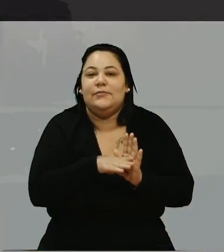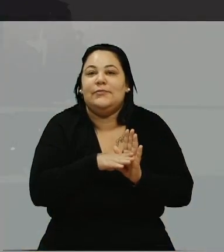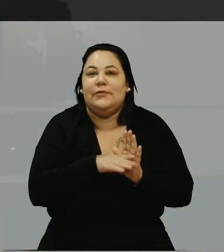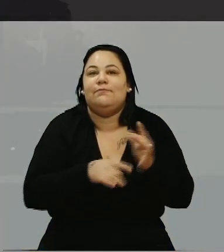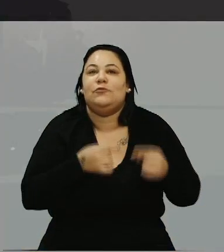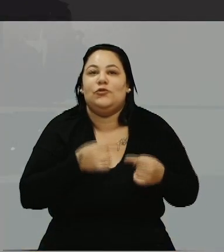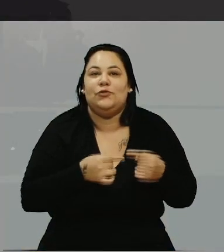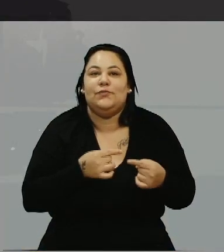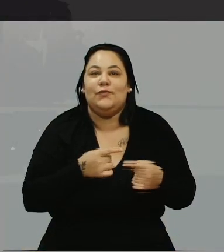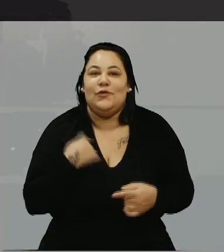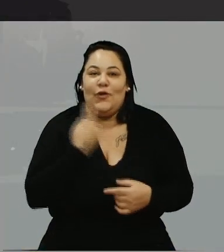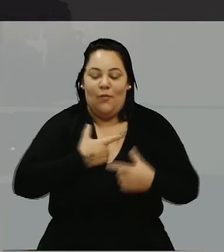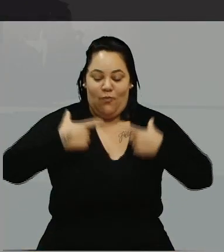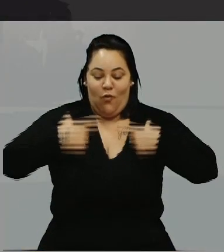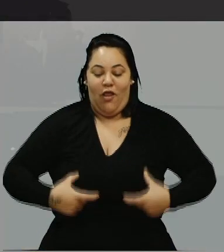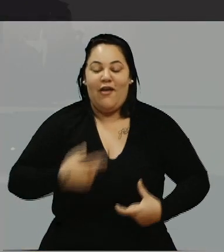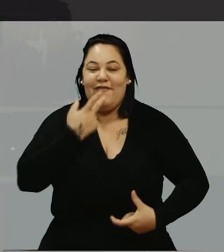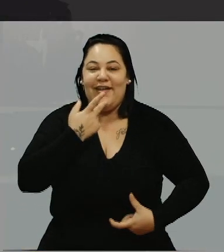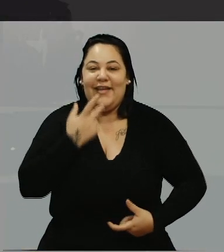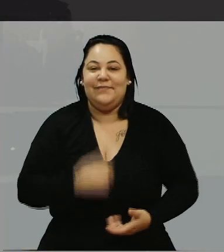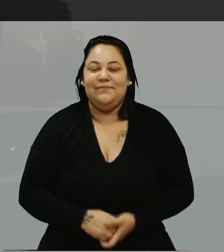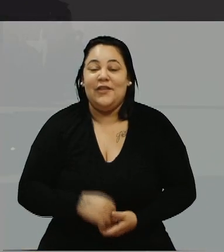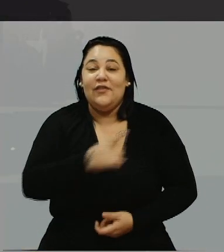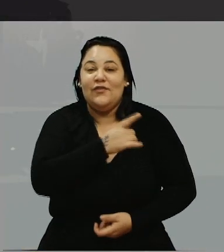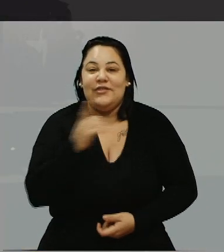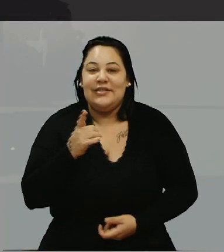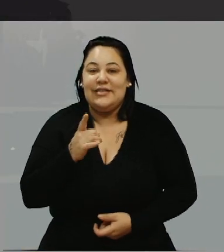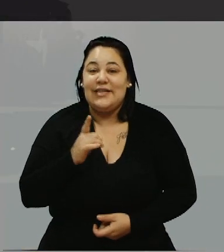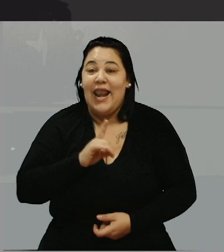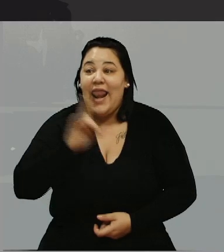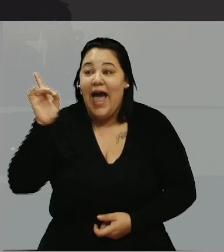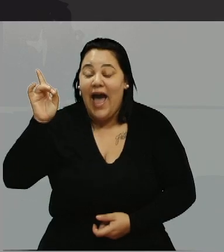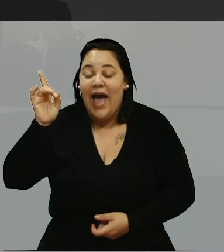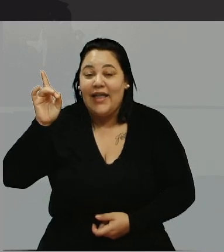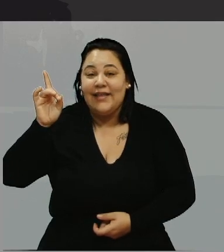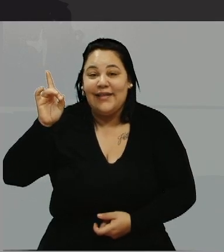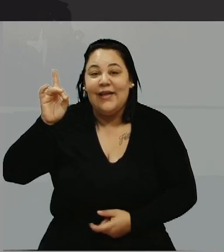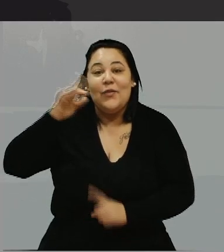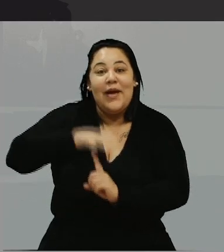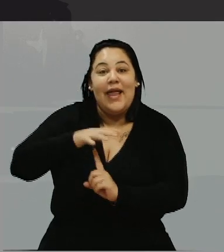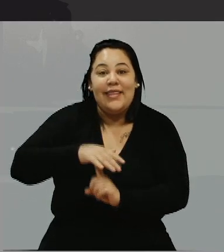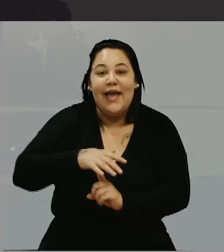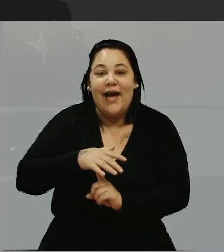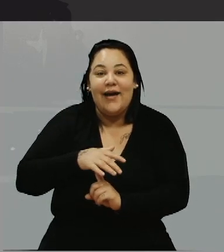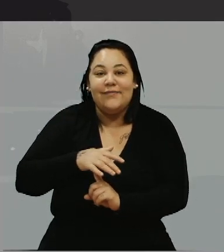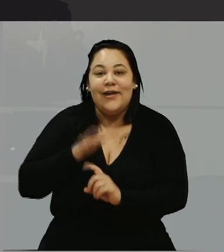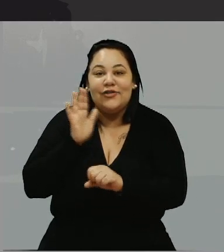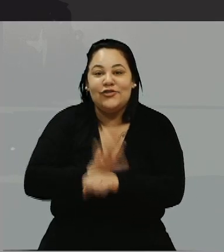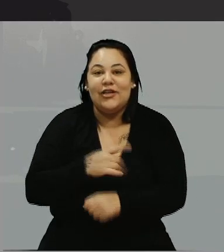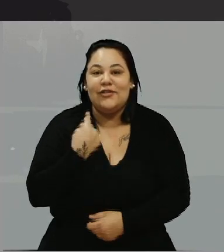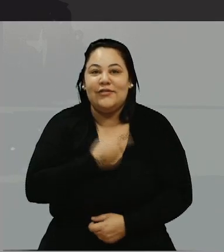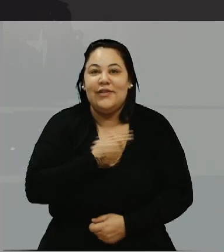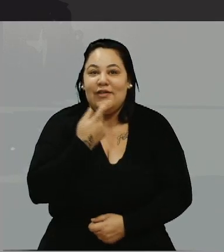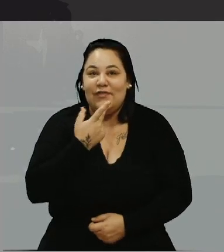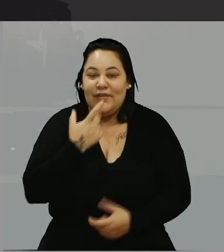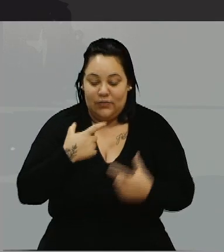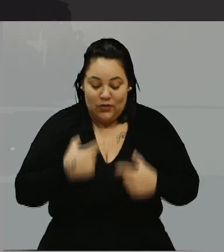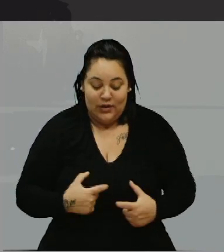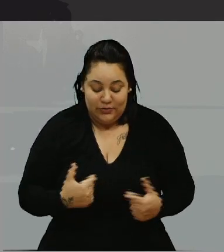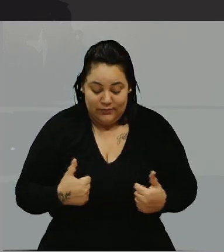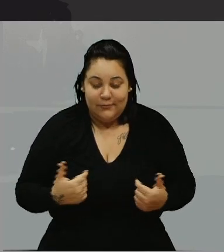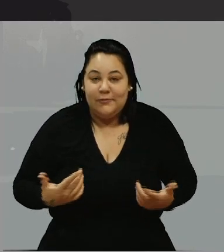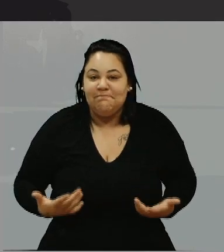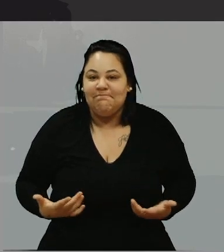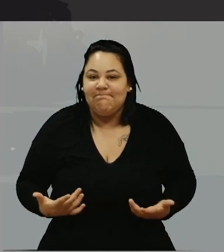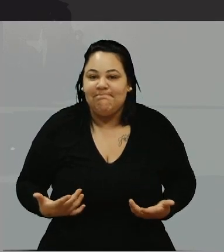pro nosso colete e eles dizem assim: vocês lá do Paraná vieram ajudar a gente. E aí eu olho pro colete e digo: lá do